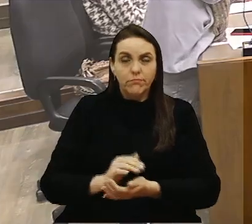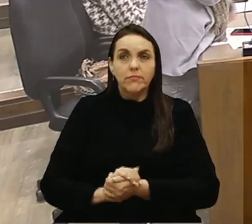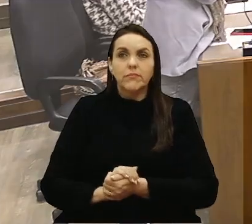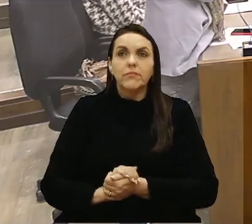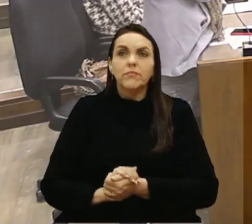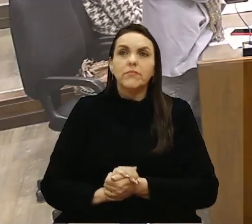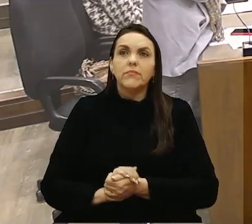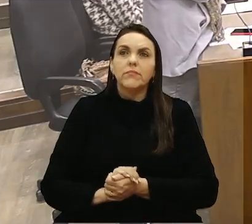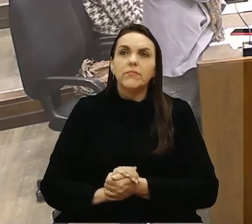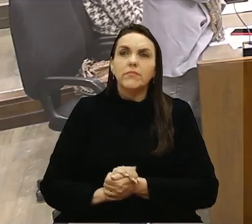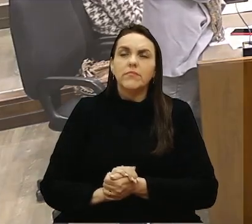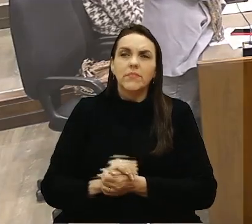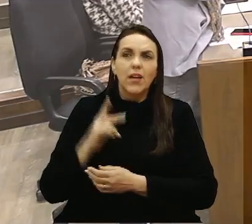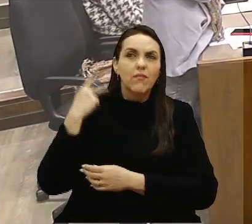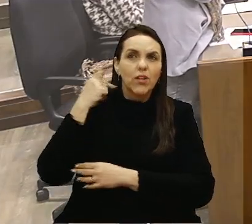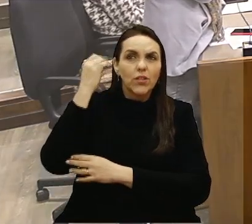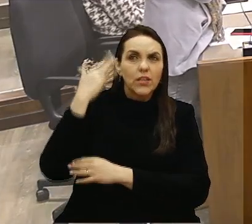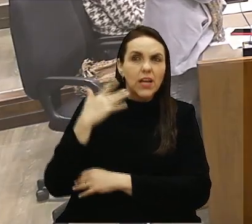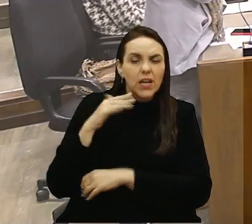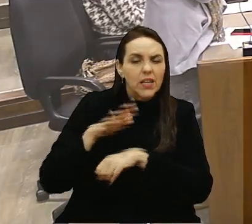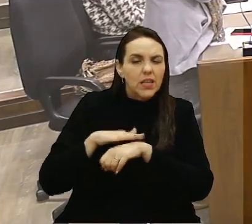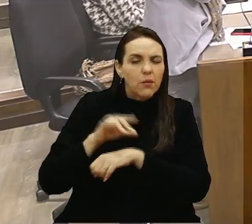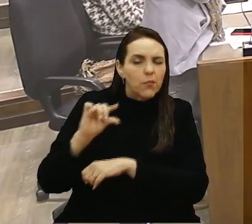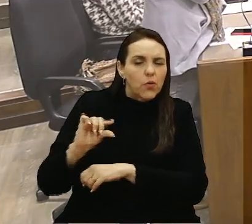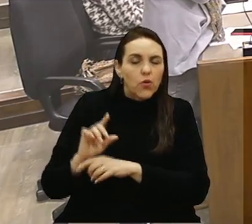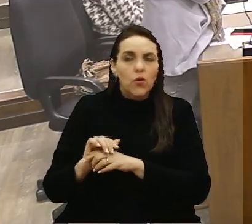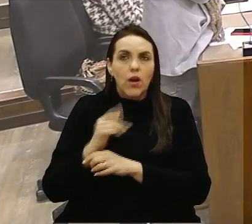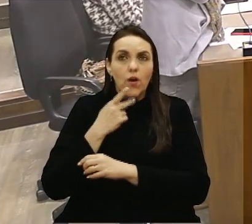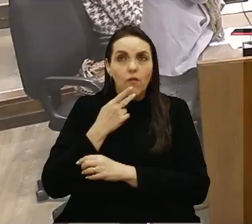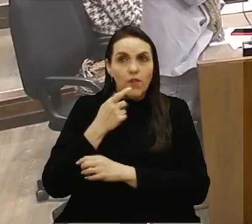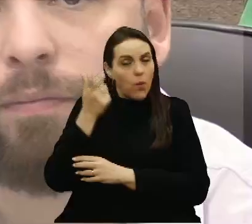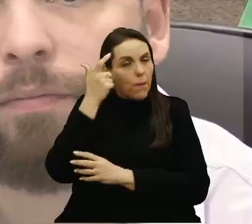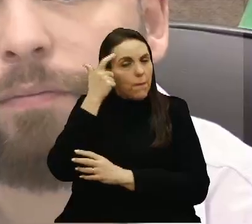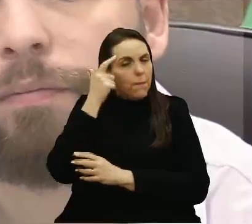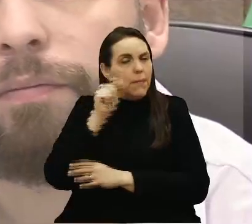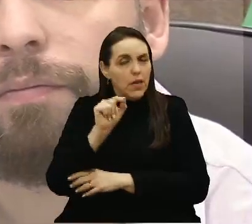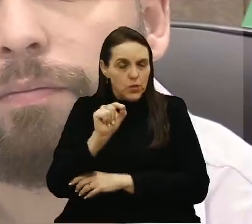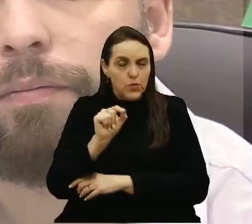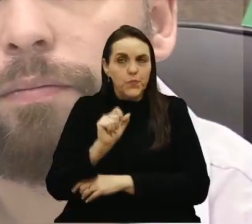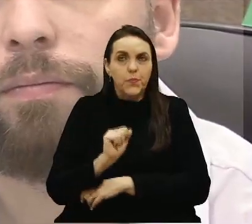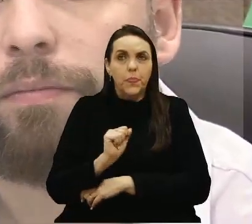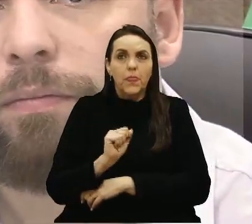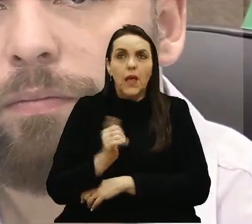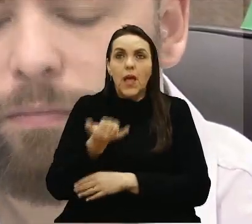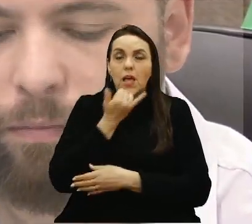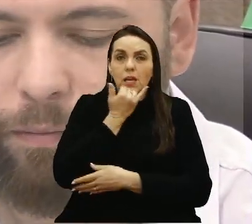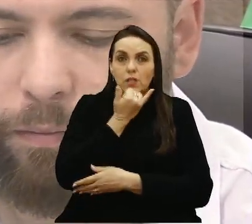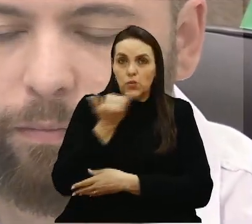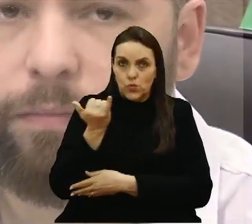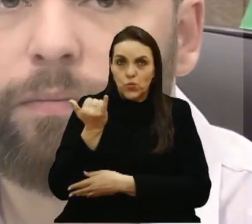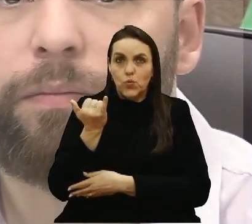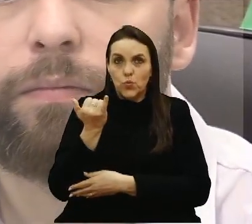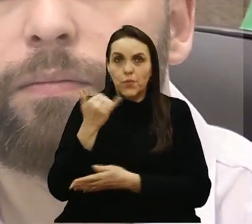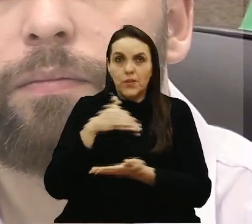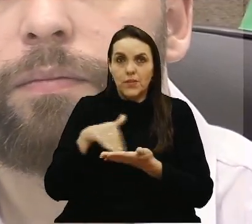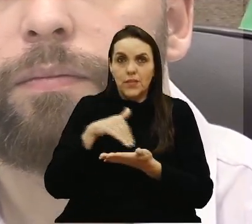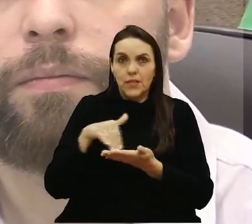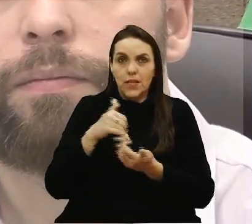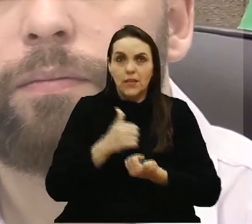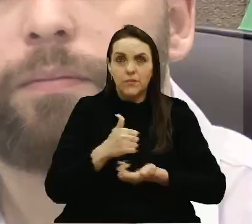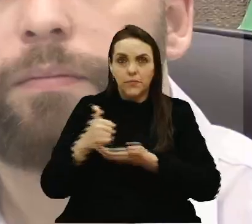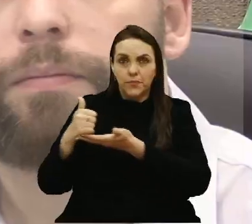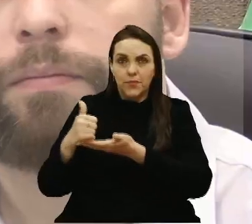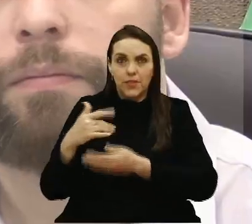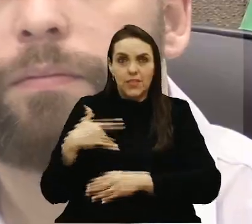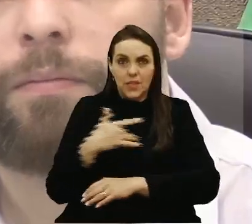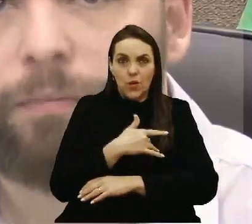rapidinho. Acho que é pouco tempo, vereadora, mas eu vou dizer o que eu penso, tá? A desculpa do secretária, da secretária adjunta da Saúde